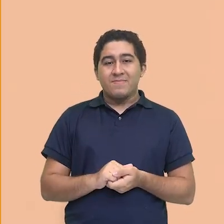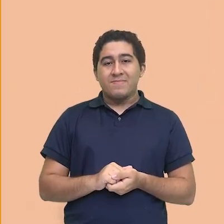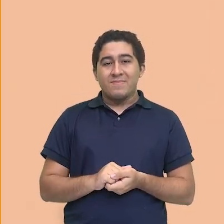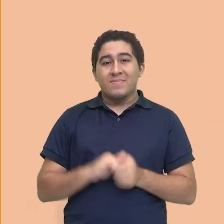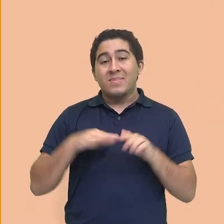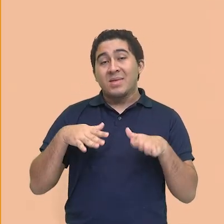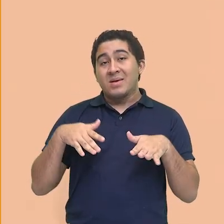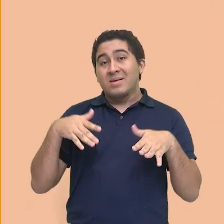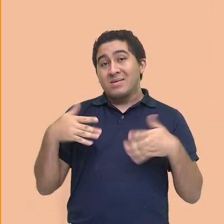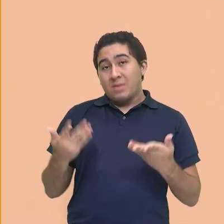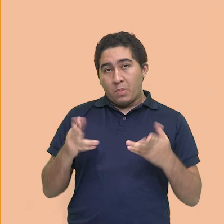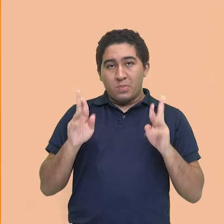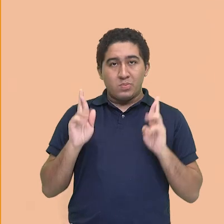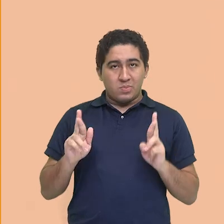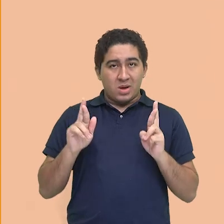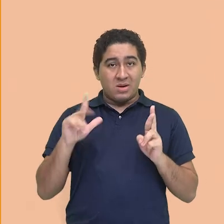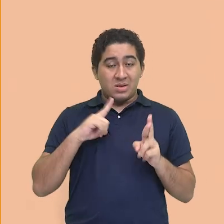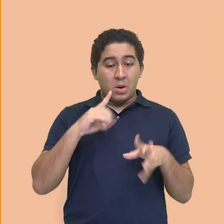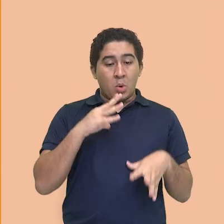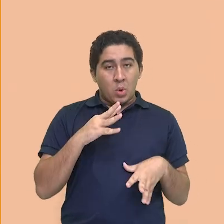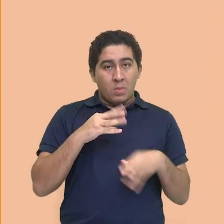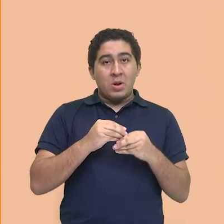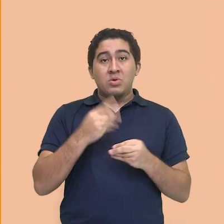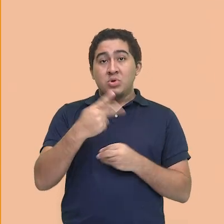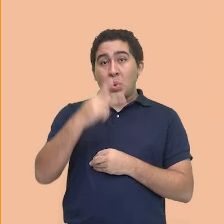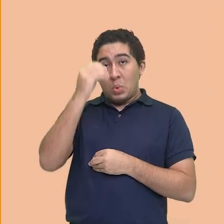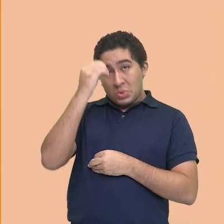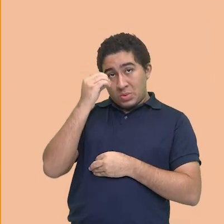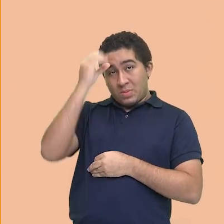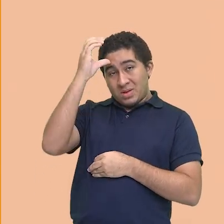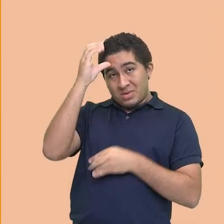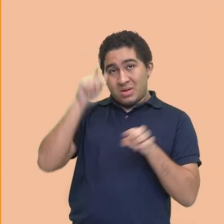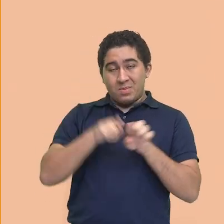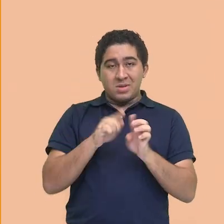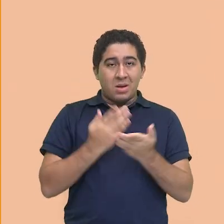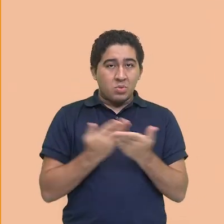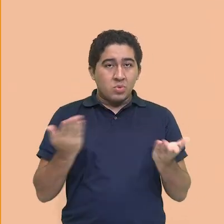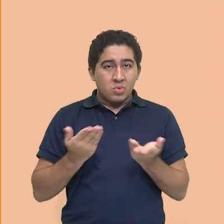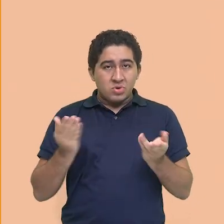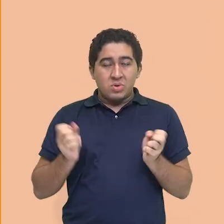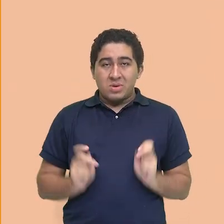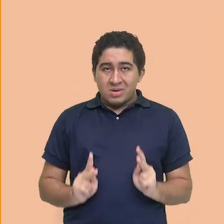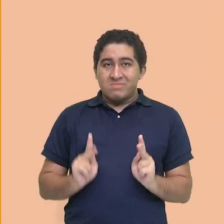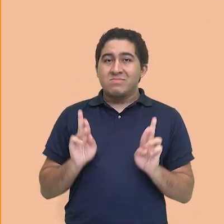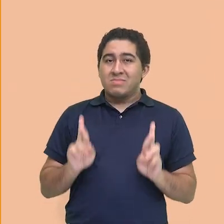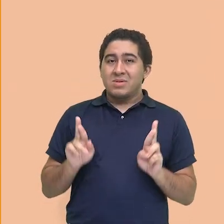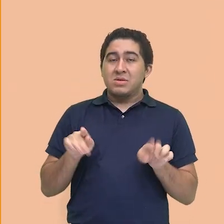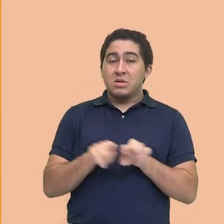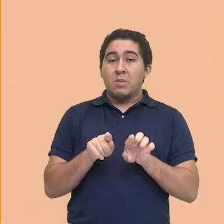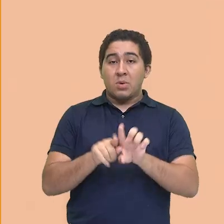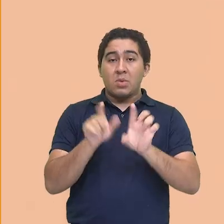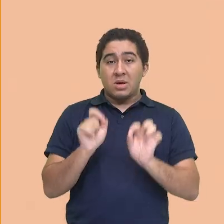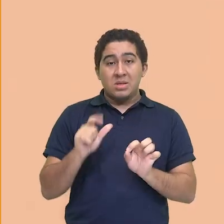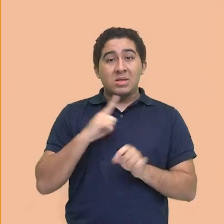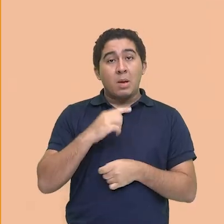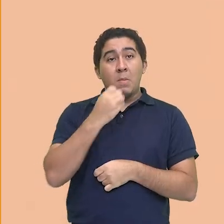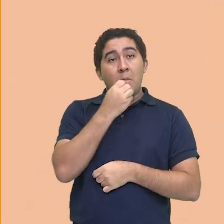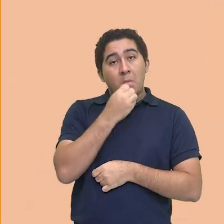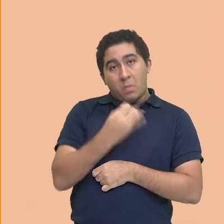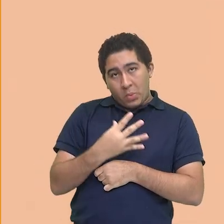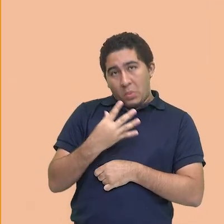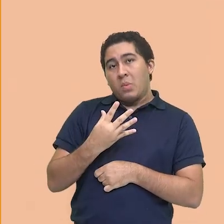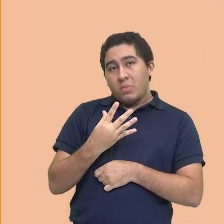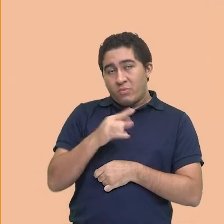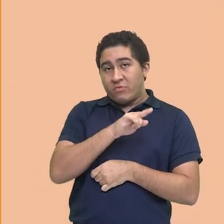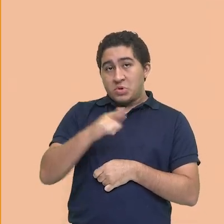Senhores, então eu espero ter colaborado com o conhecimento de vocês na aula de hoje. Espero também que tenha sido proveitosa,